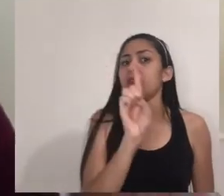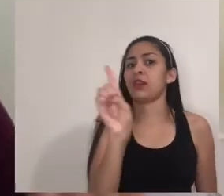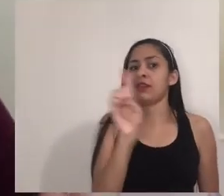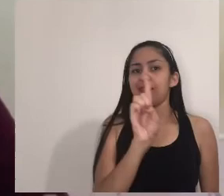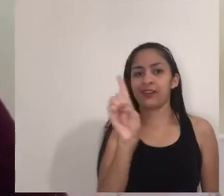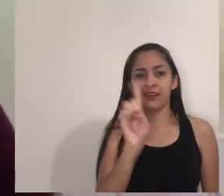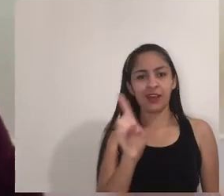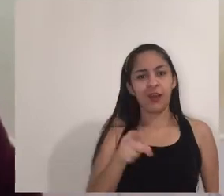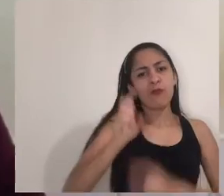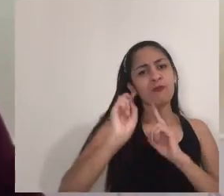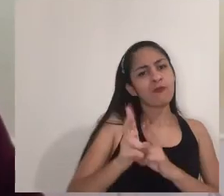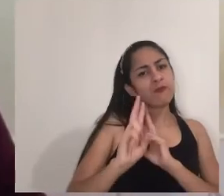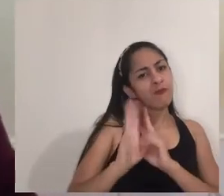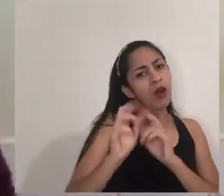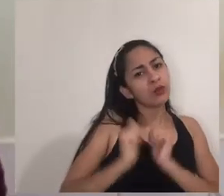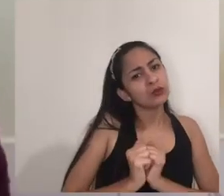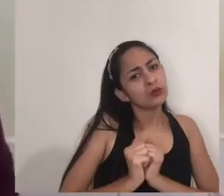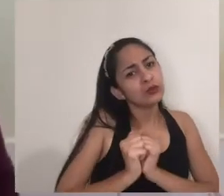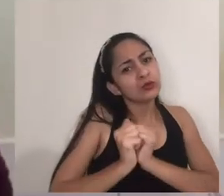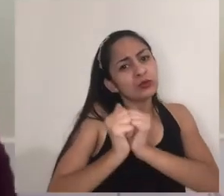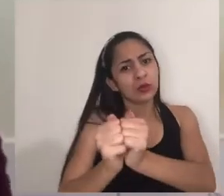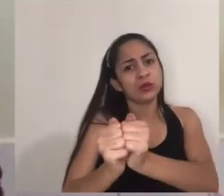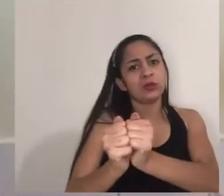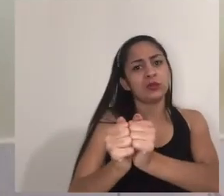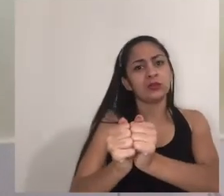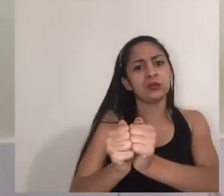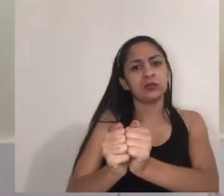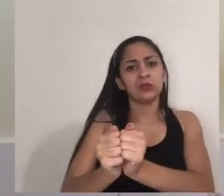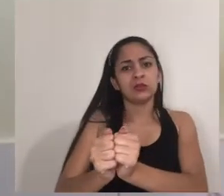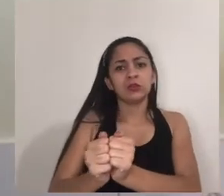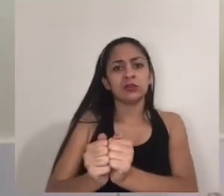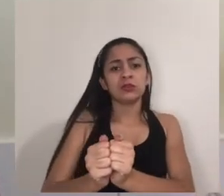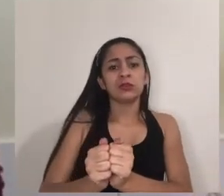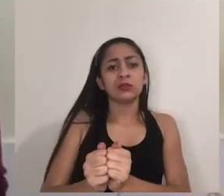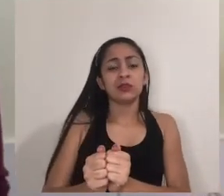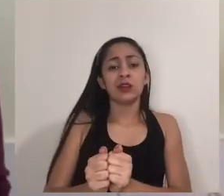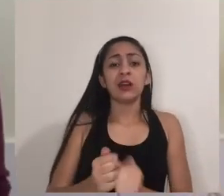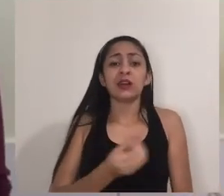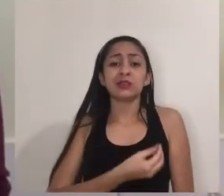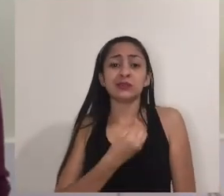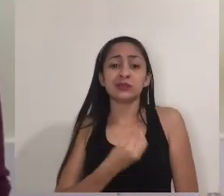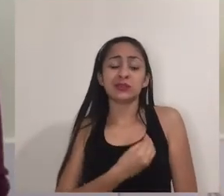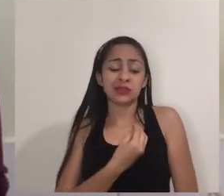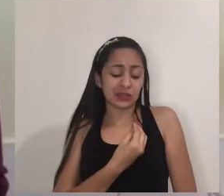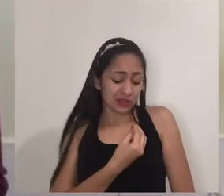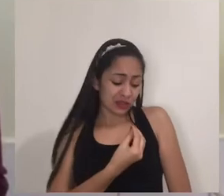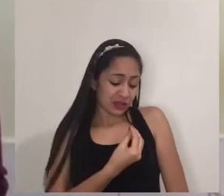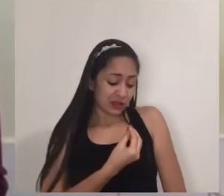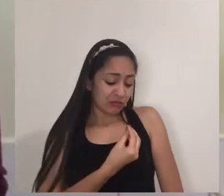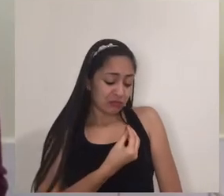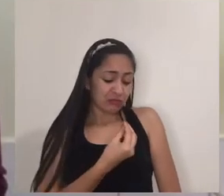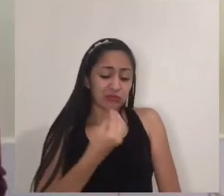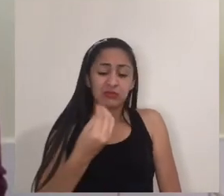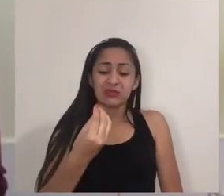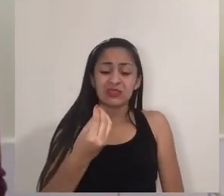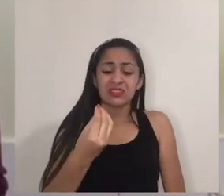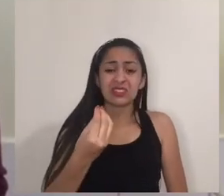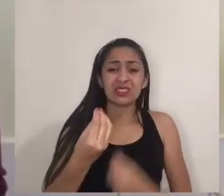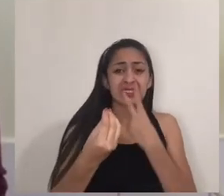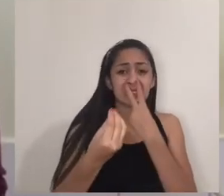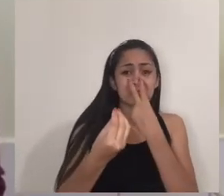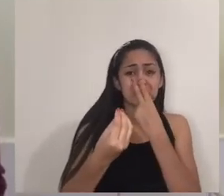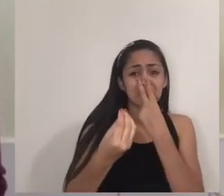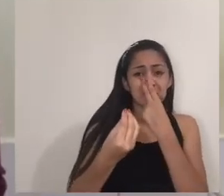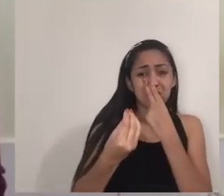precisamos nos agarrar. Às vezes a vida, ela pode parecer de fato complicada e nós passamos por